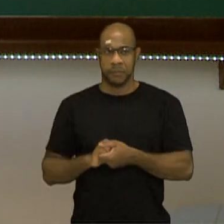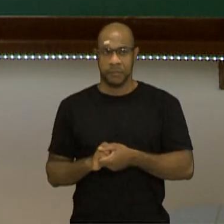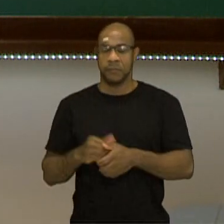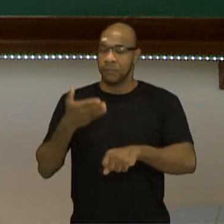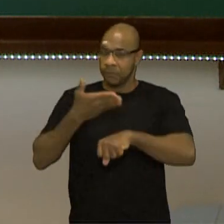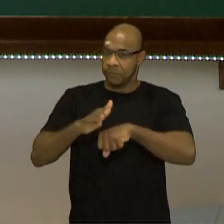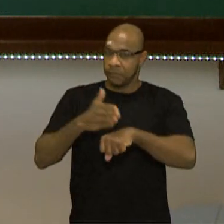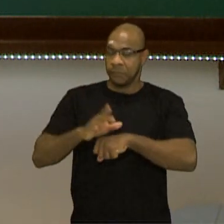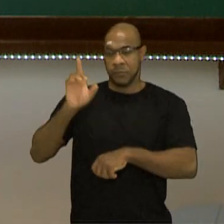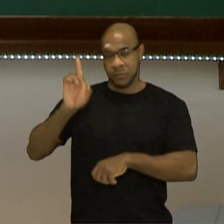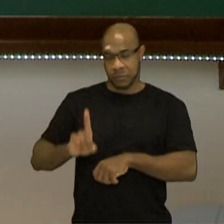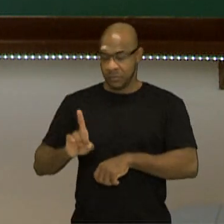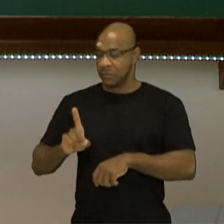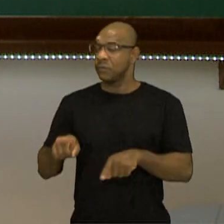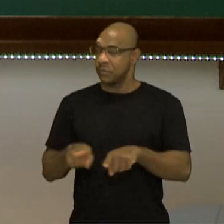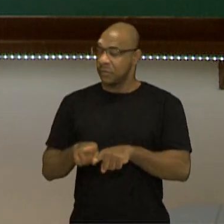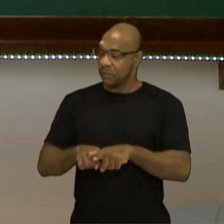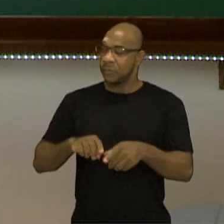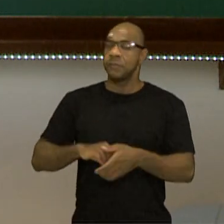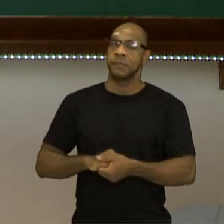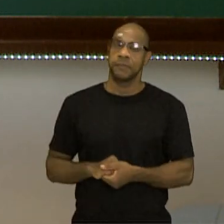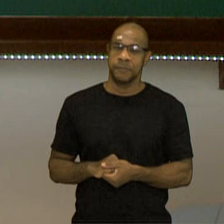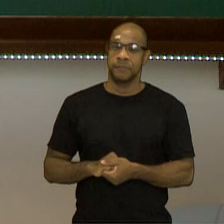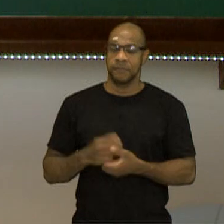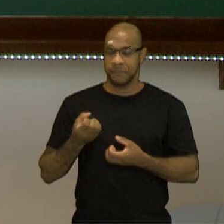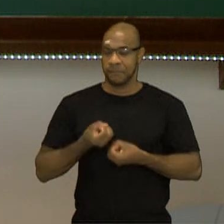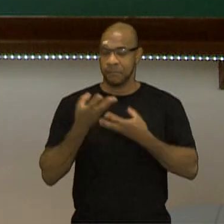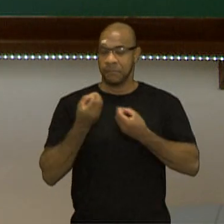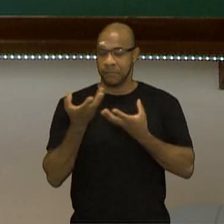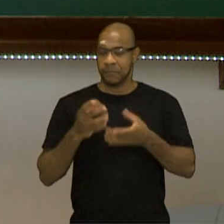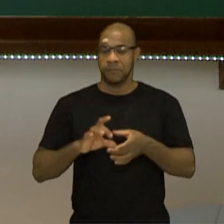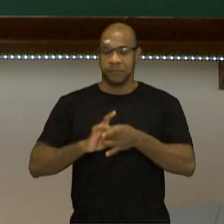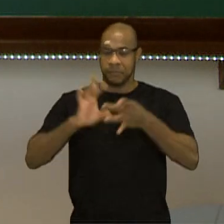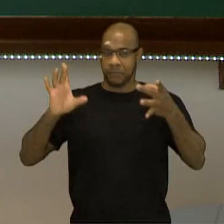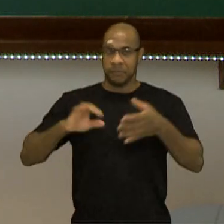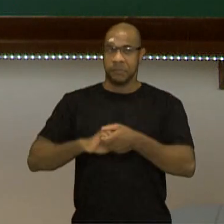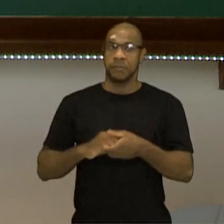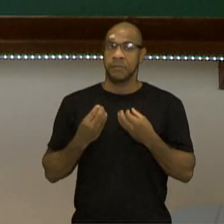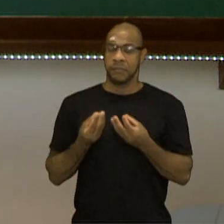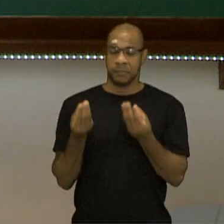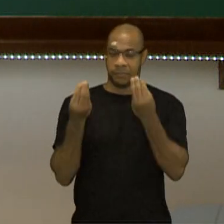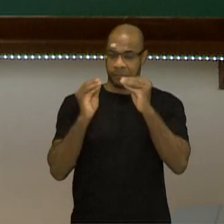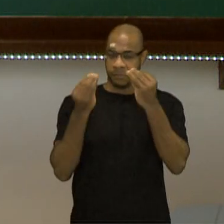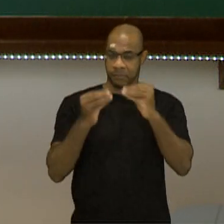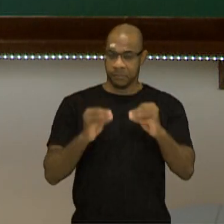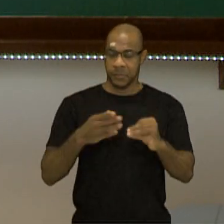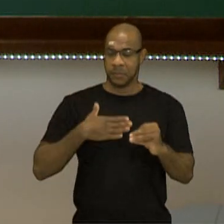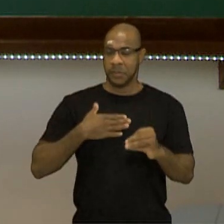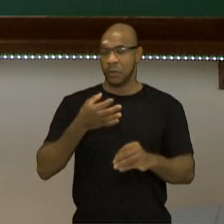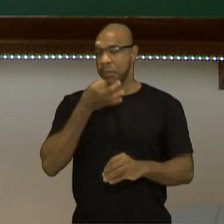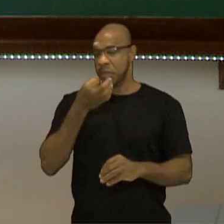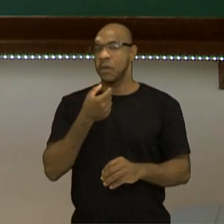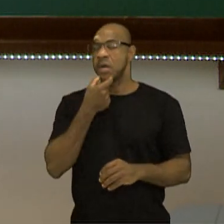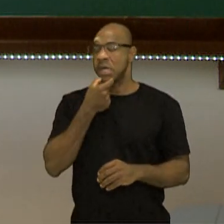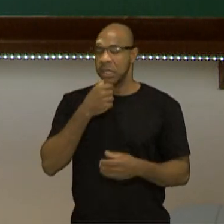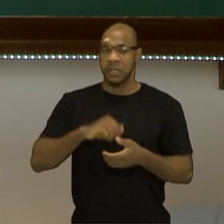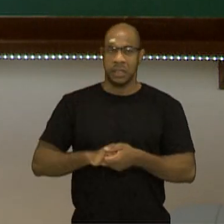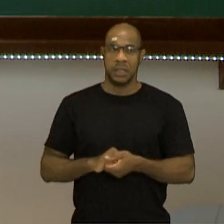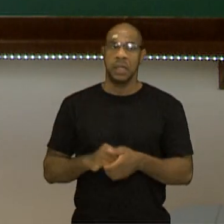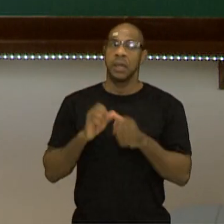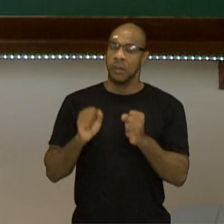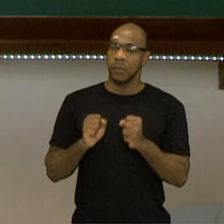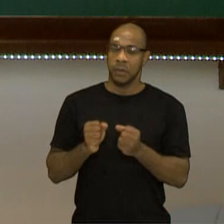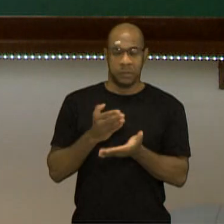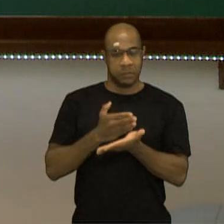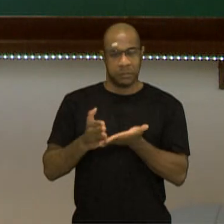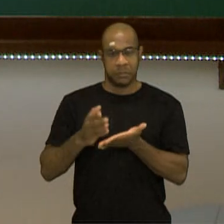exercer o nosso direito, né, de liberdade de expressão. Eu quero registrar a minha opinião em inglês. Eu posso